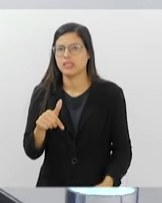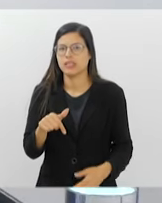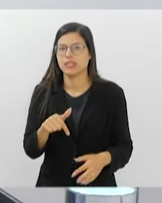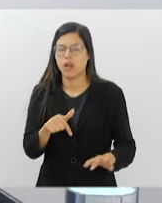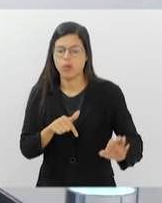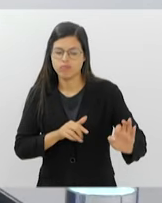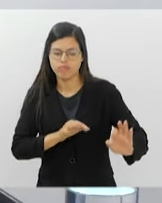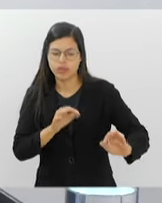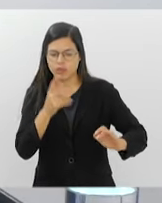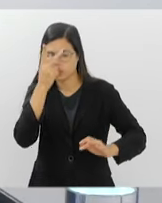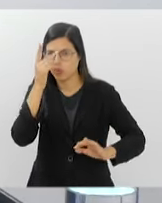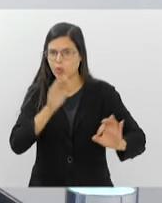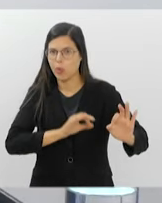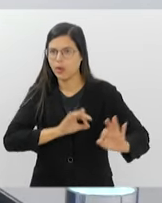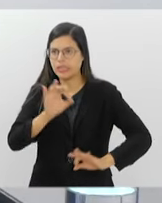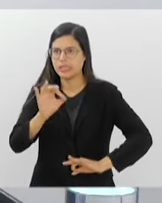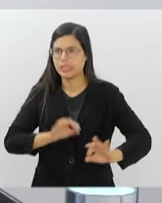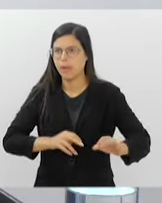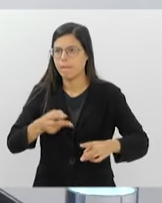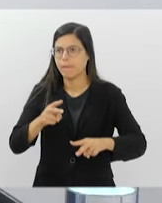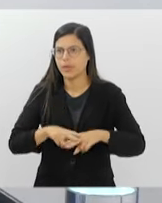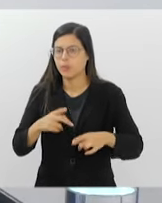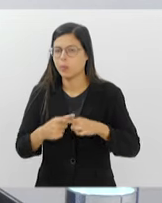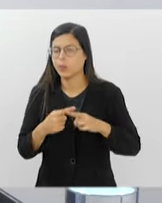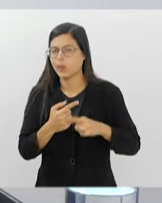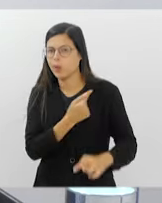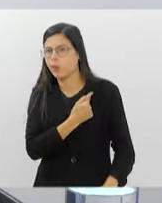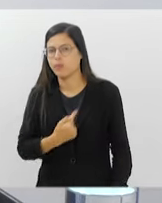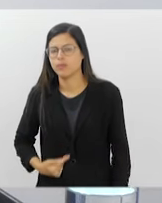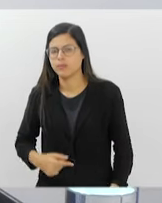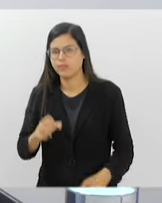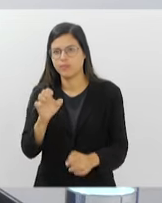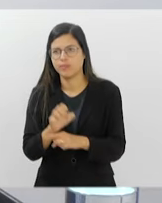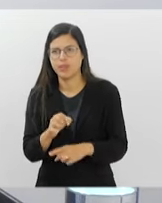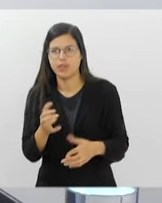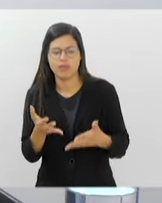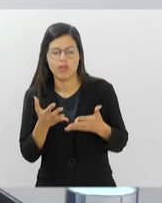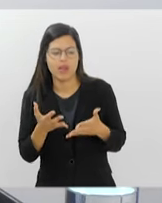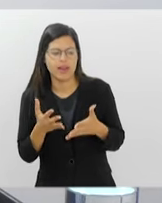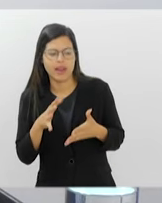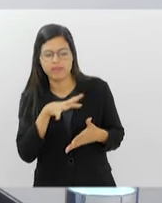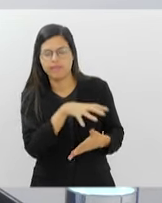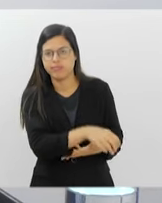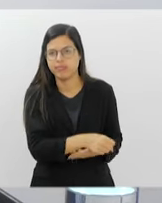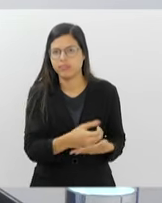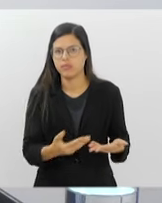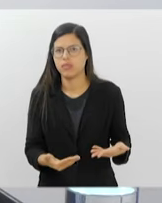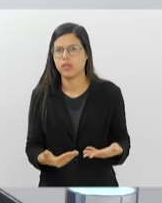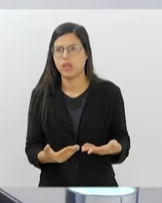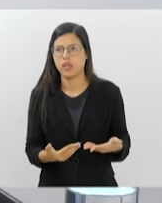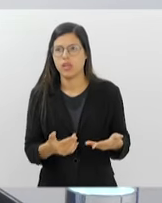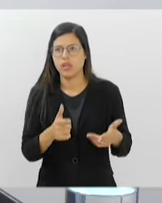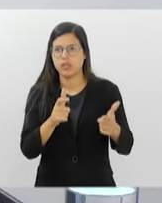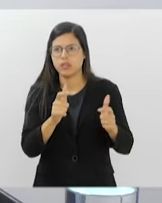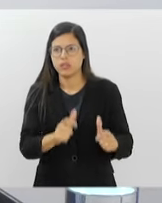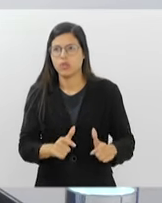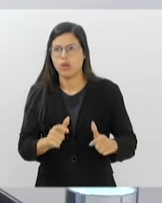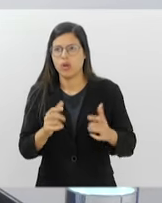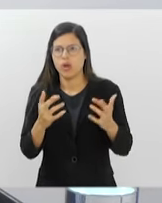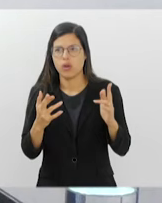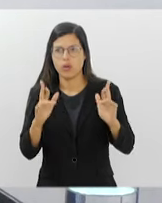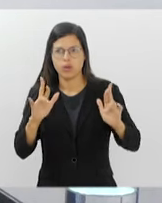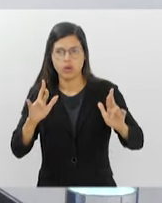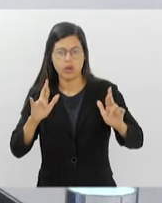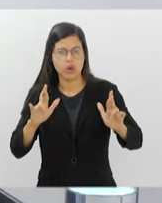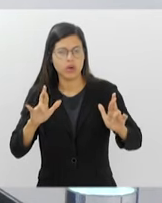organização porque o governo do estado quer ir lá tomar um espaço esse espaço que o Roque henrio estaria entregando ao governo do